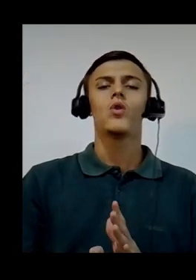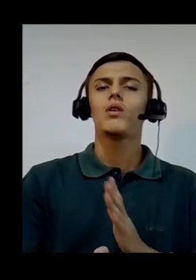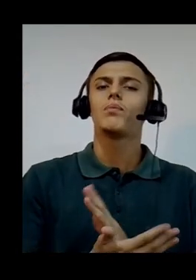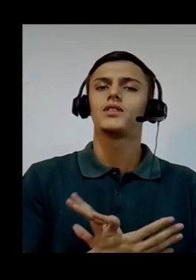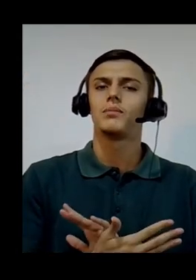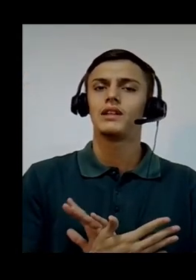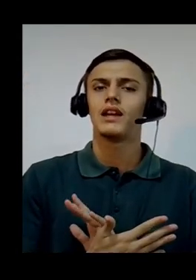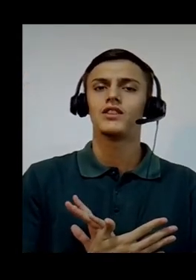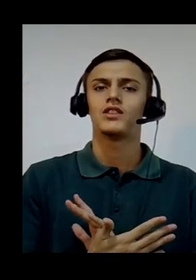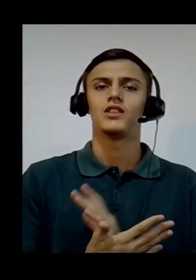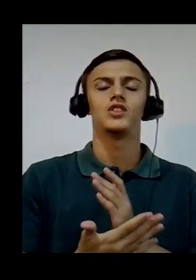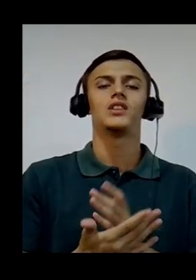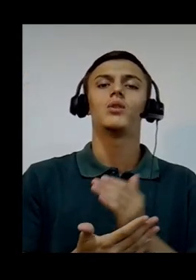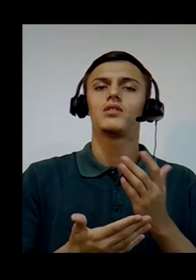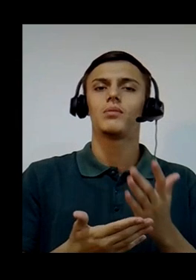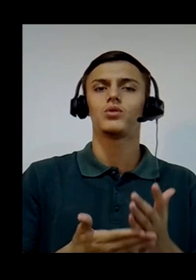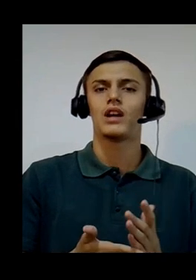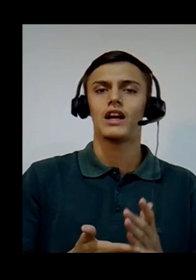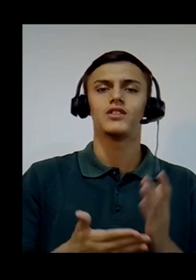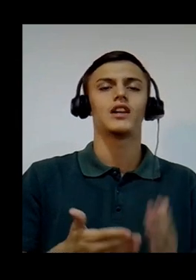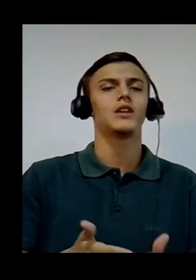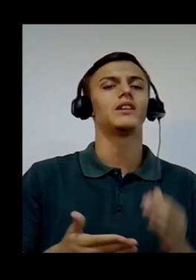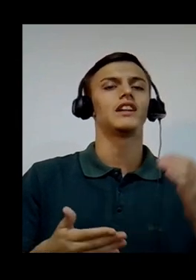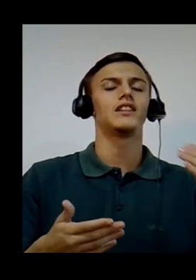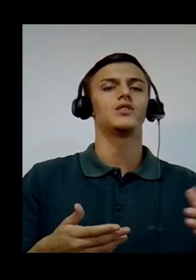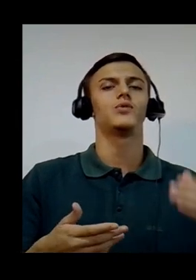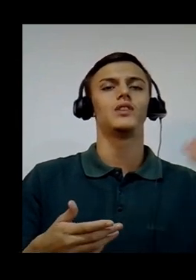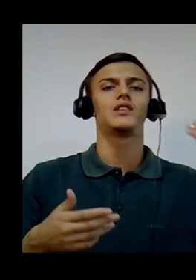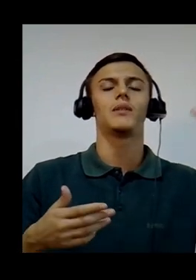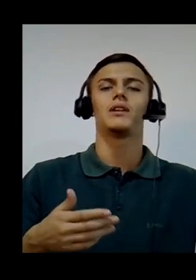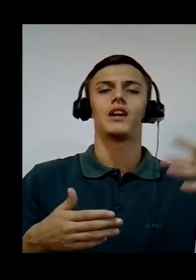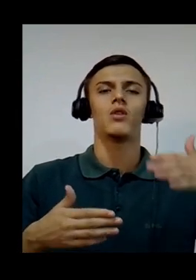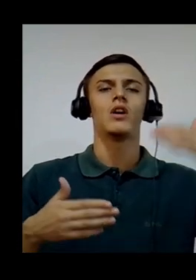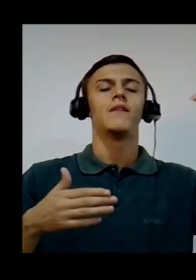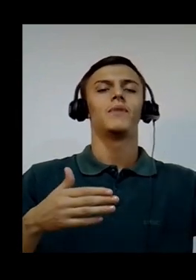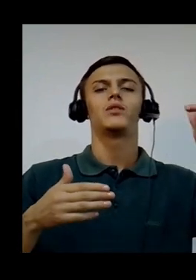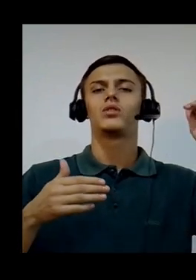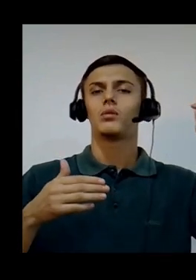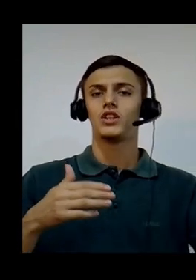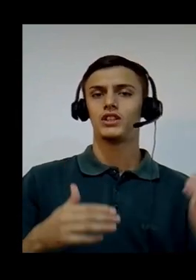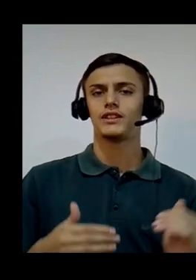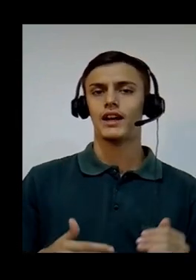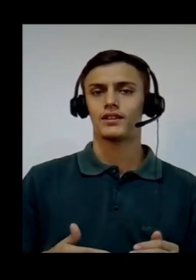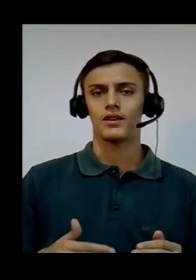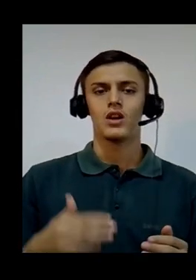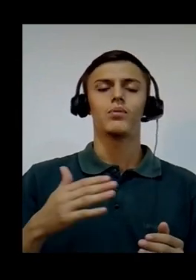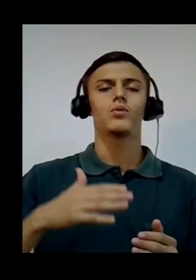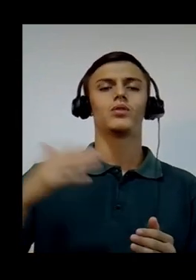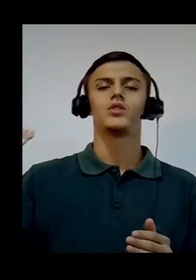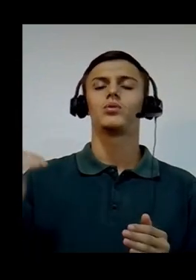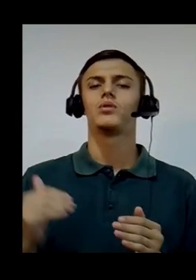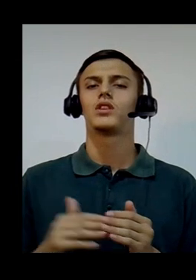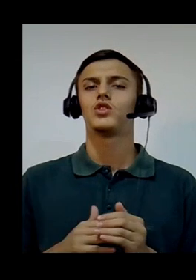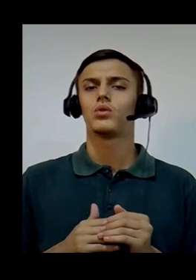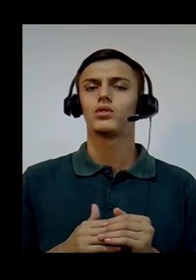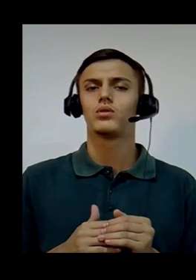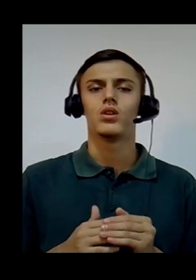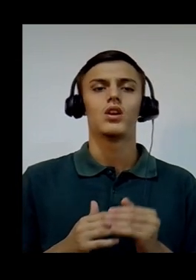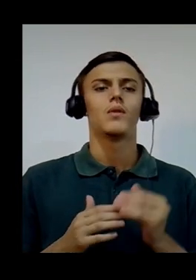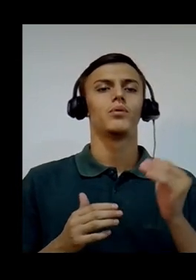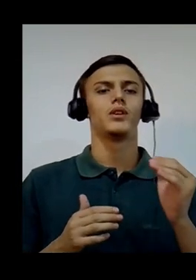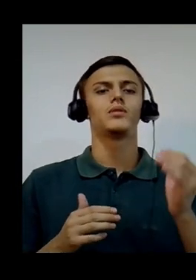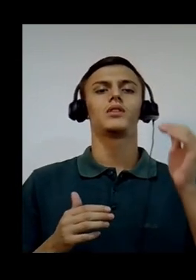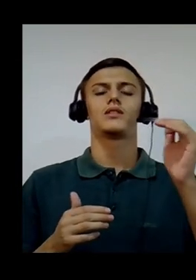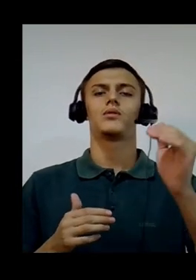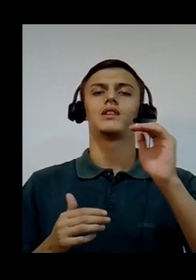indústria, com a possibilidade de não se machucar, de sair com a integridade física, mental, né, totalmente intacta, por conta de tudo isso que a gente